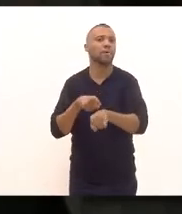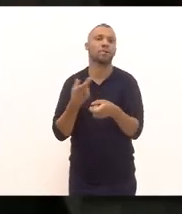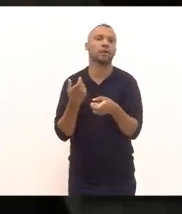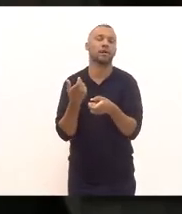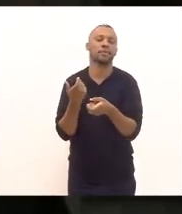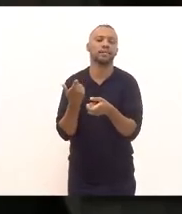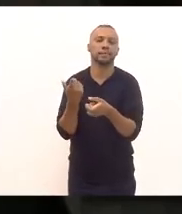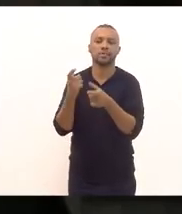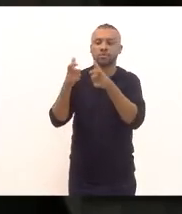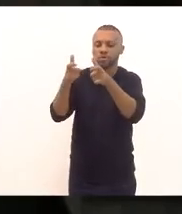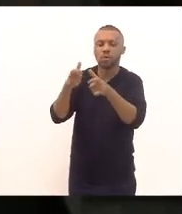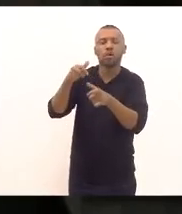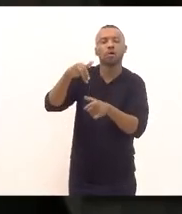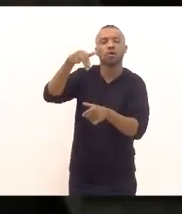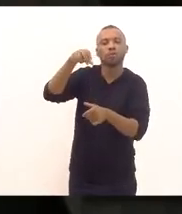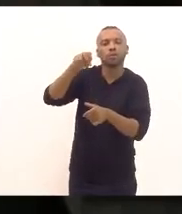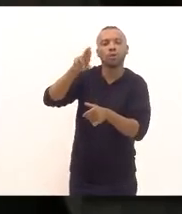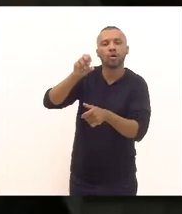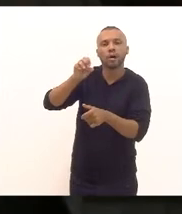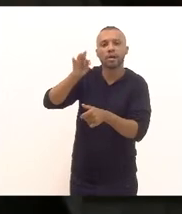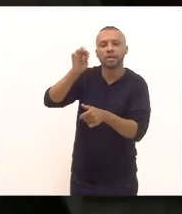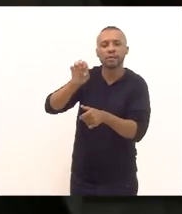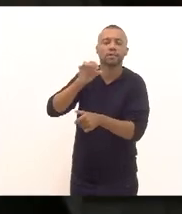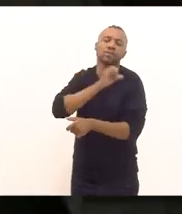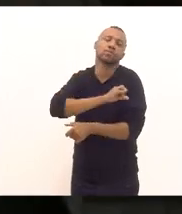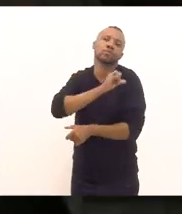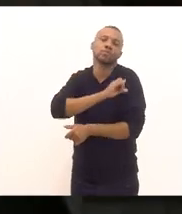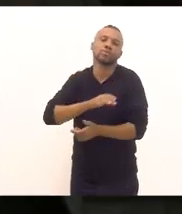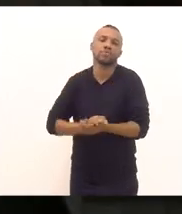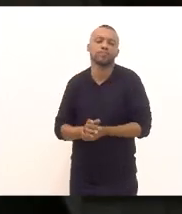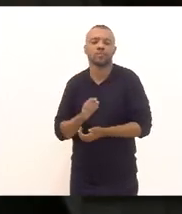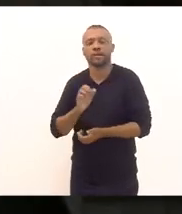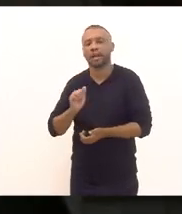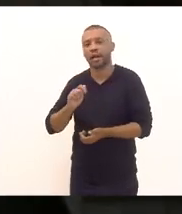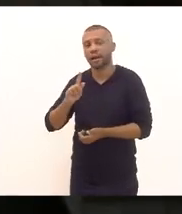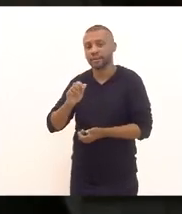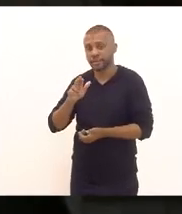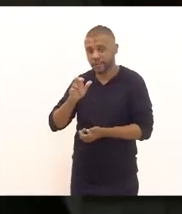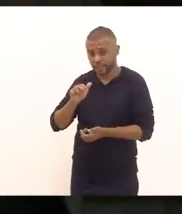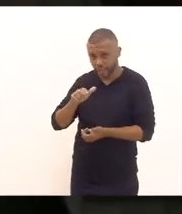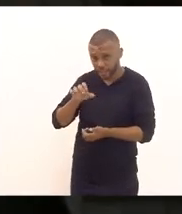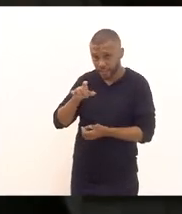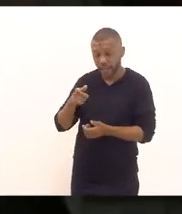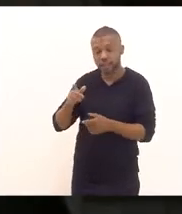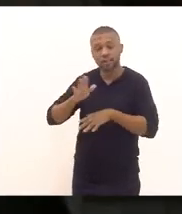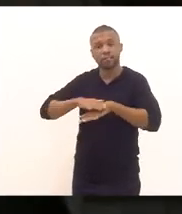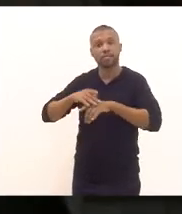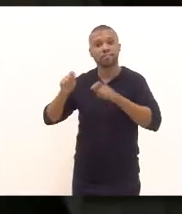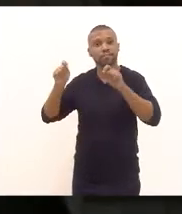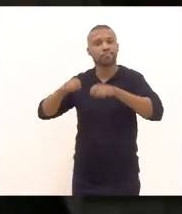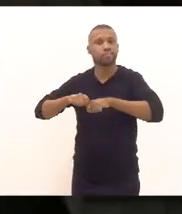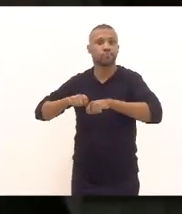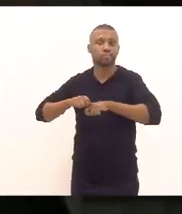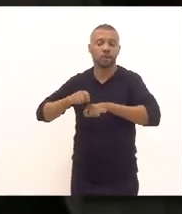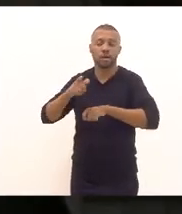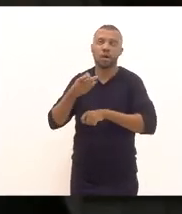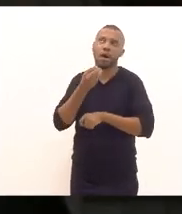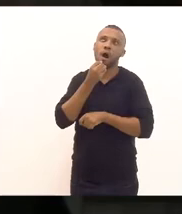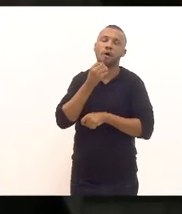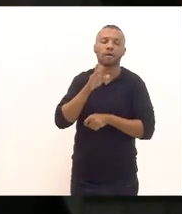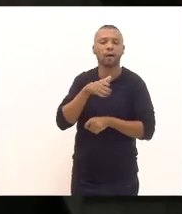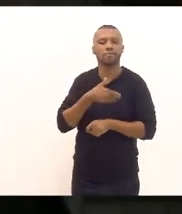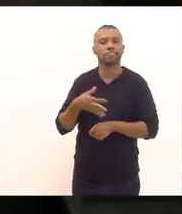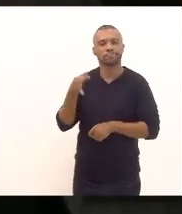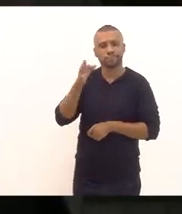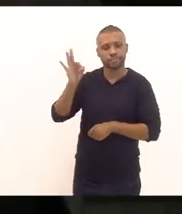Noroeste do Estado e o que que faz a Generosa que tem uma delegação de competência Claro que eu sei que a Renner pela concessão Federal mas